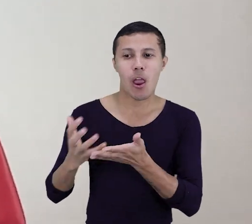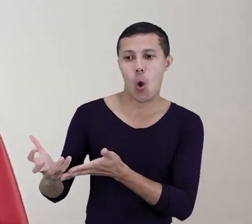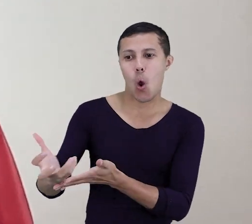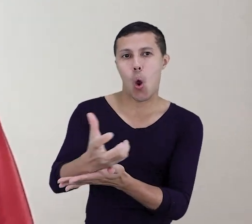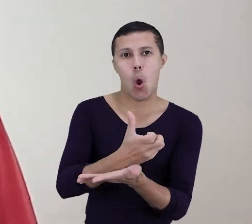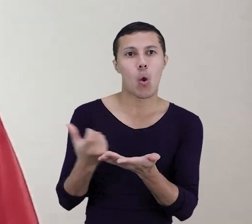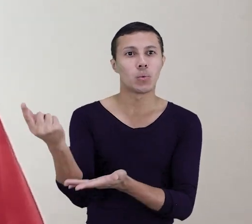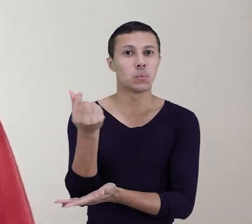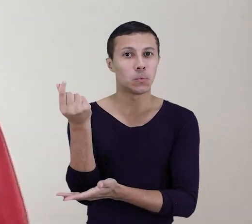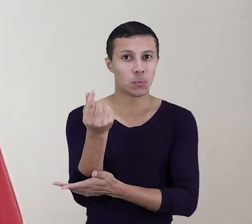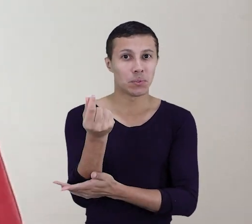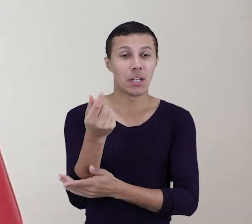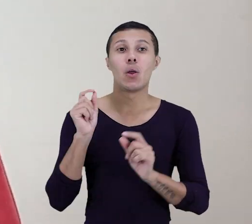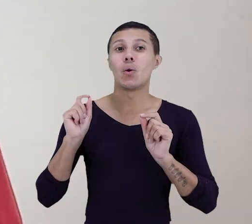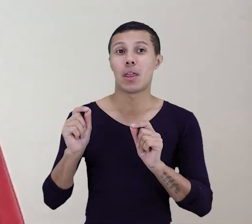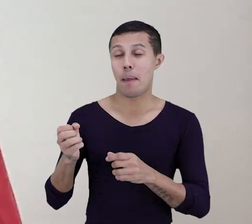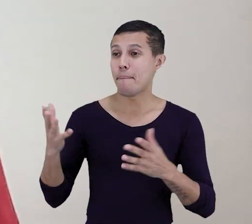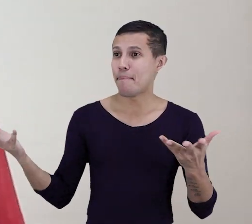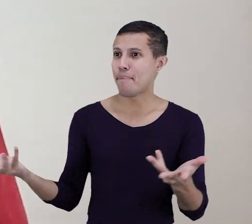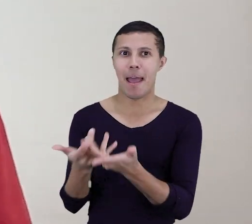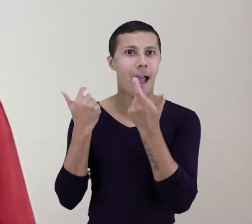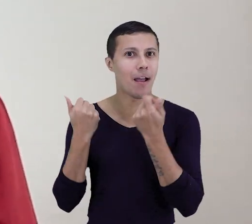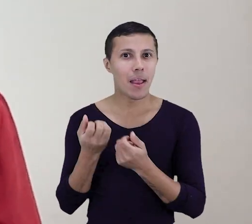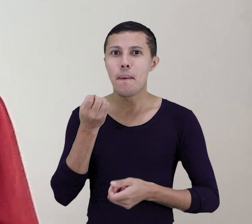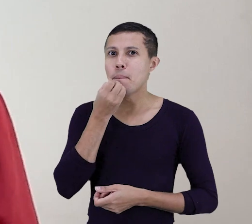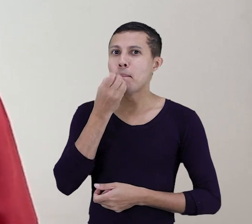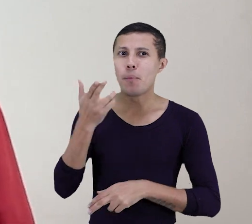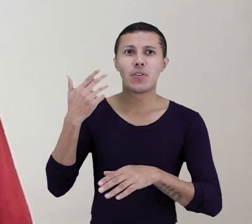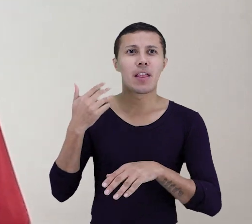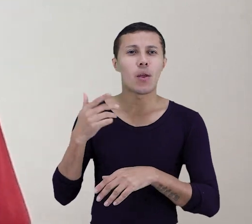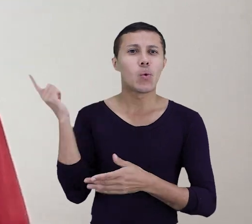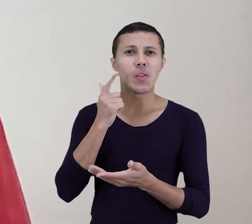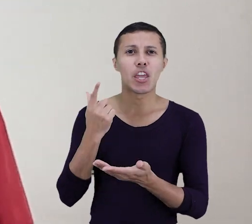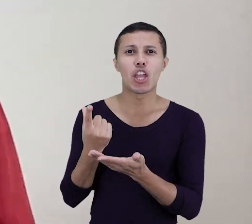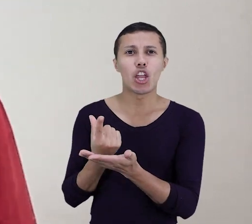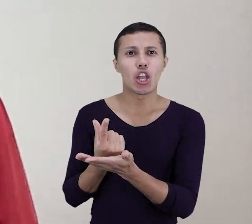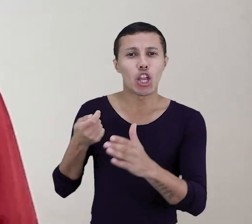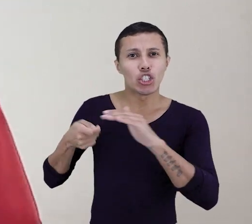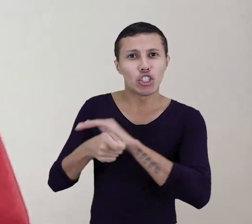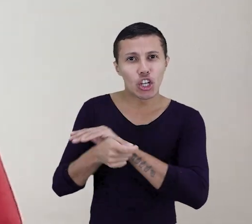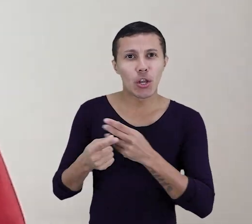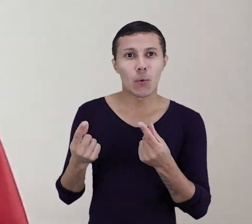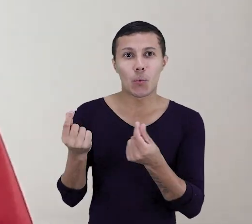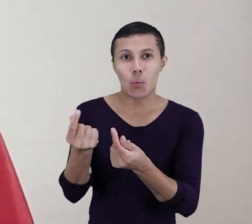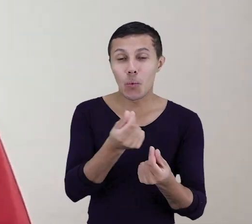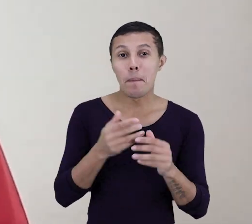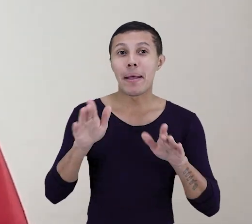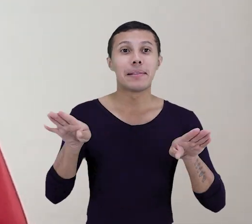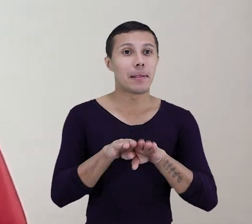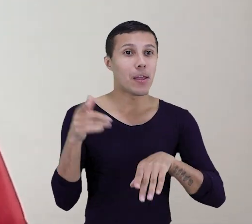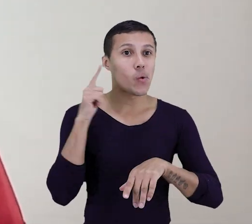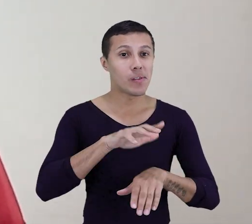um programa que eu falo assim, que é fantástico, porque ele prepara você para captar investimento, mas ele também cuida de um lado